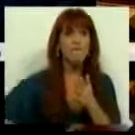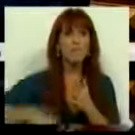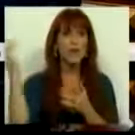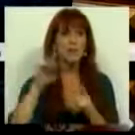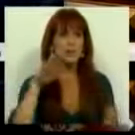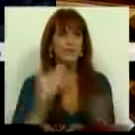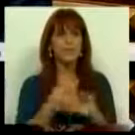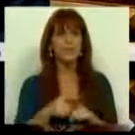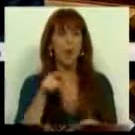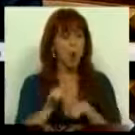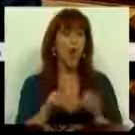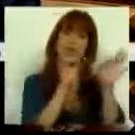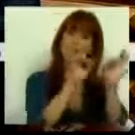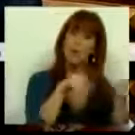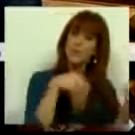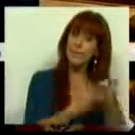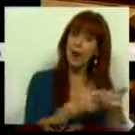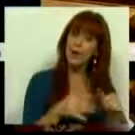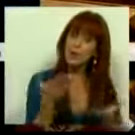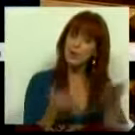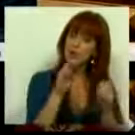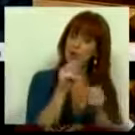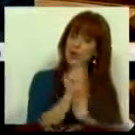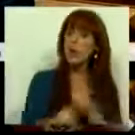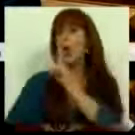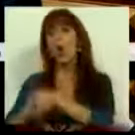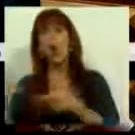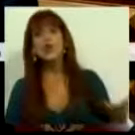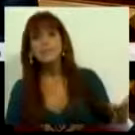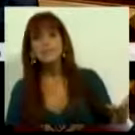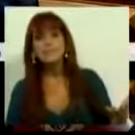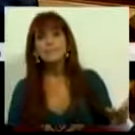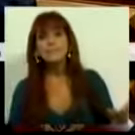finalmente confrontará os que são a favor do equilíbrio regional daqueles que são